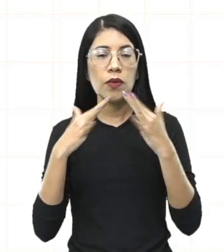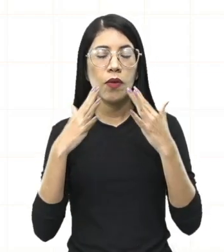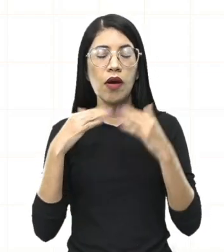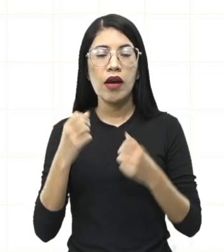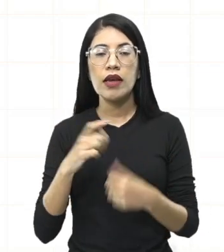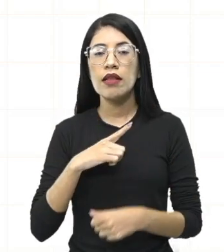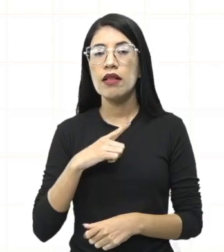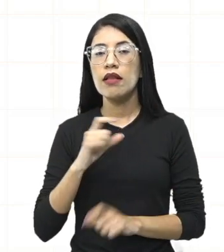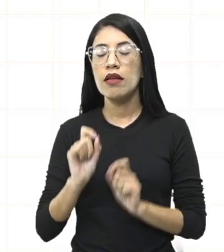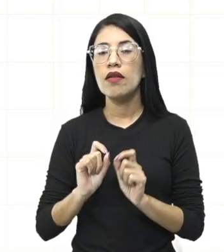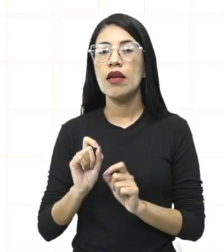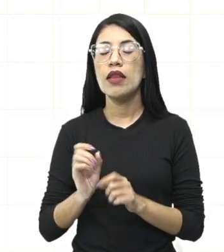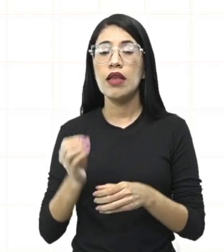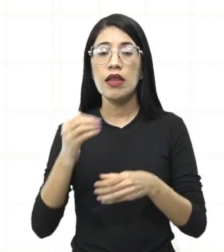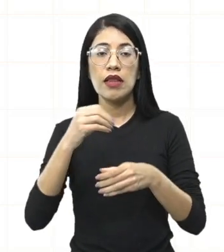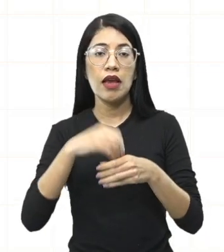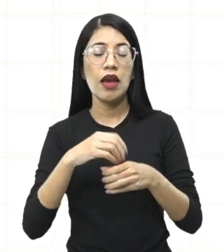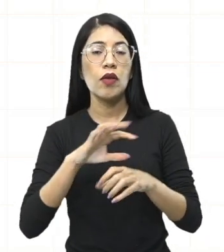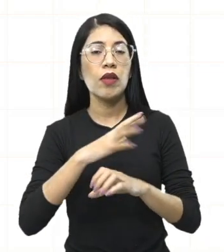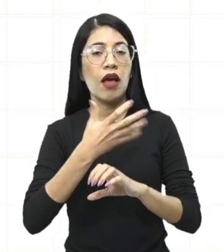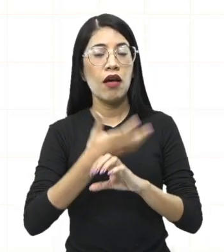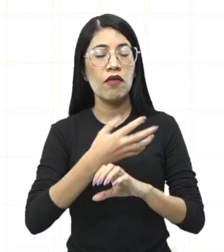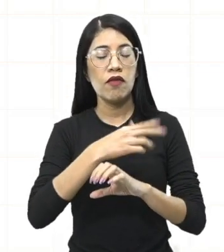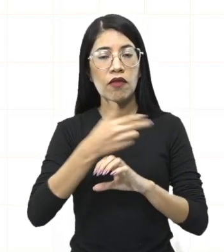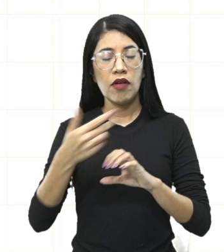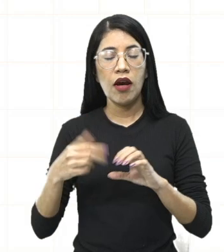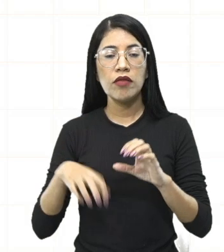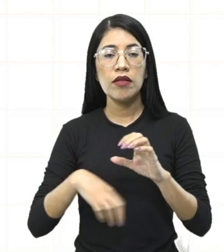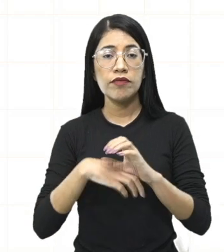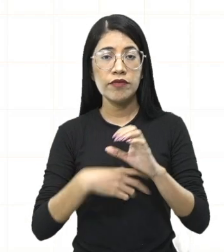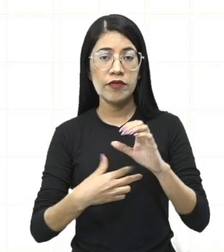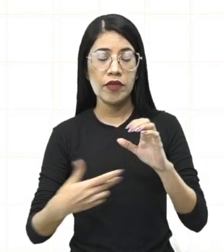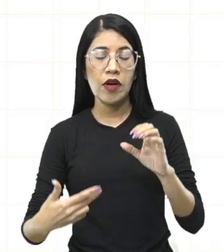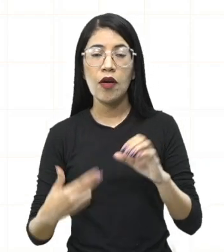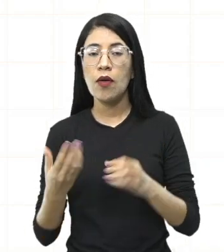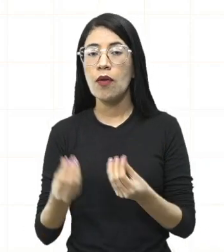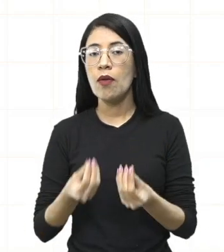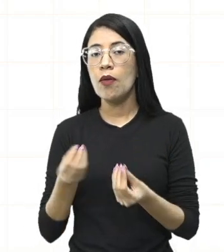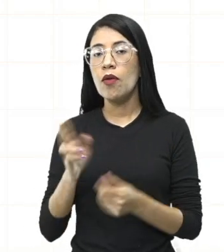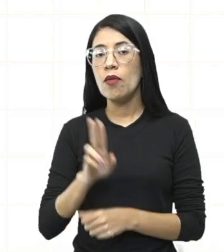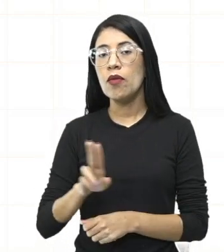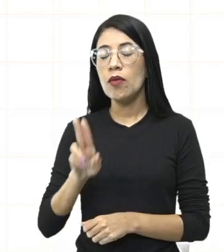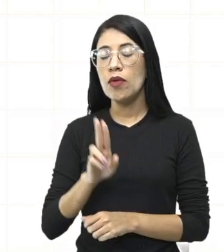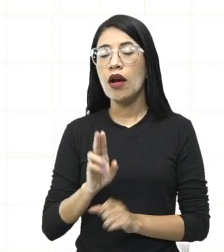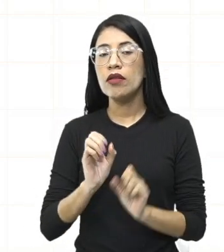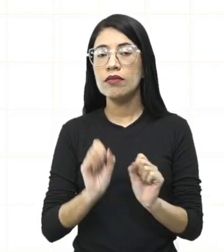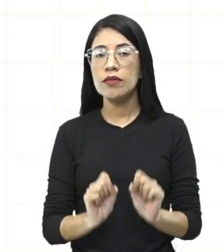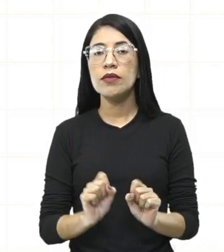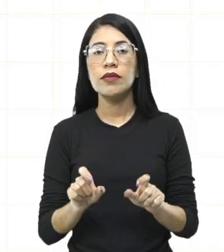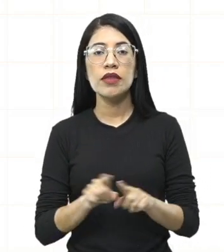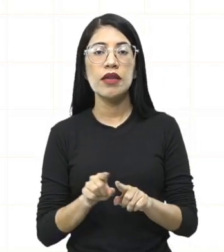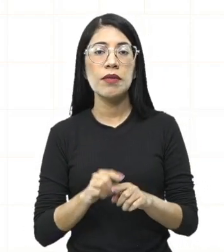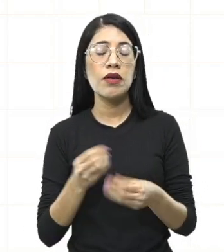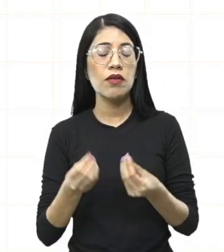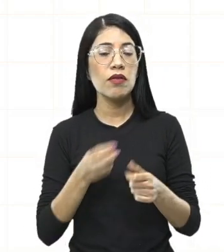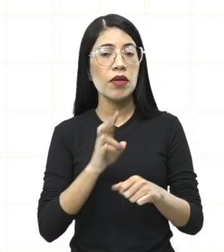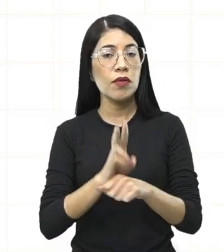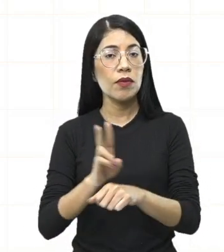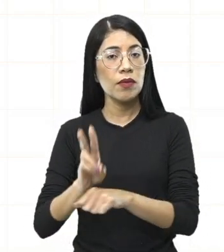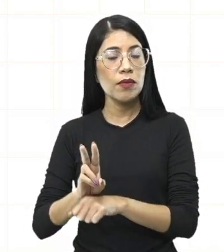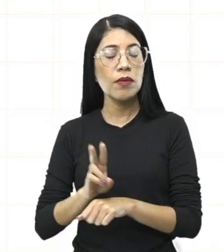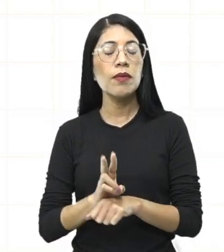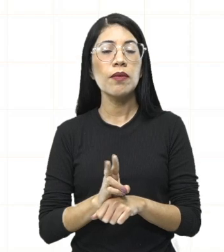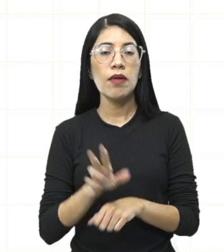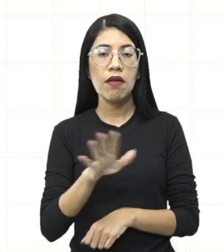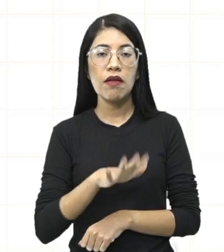área, que fazem parte da fauna, da flora, como é que vai ser utilizado, o manejo também